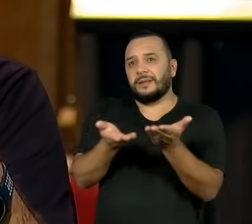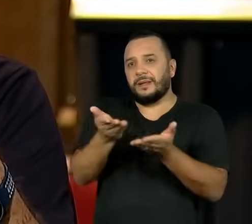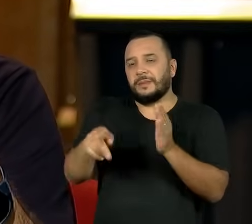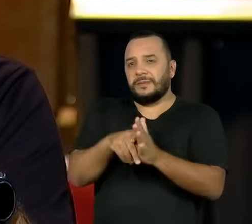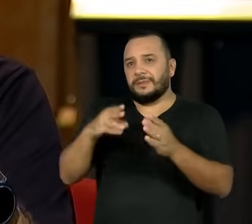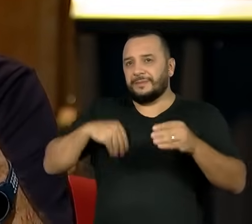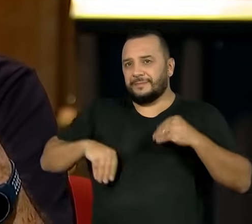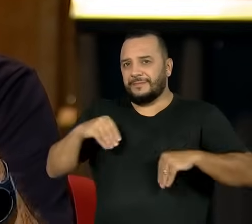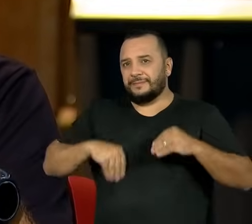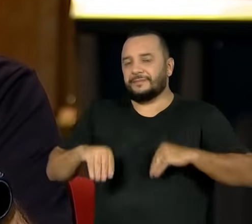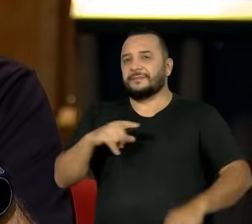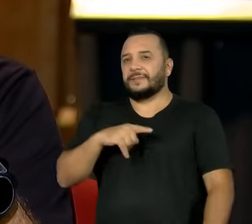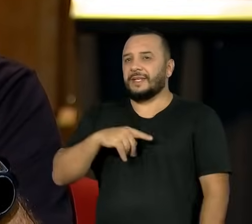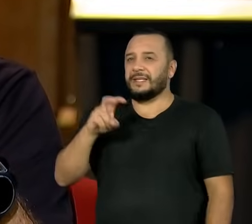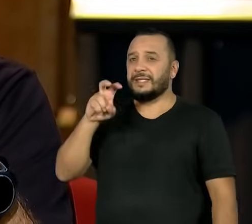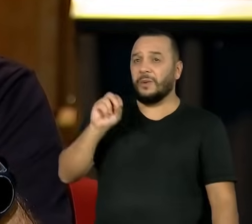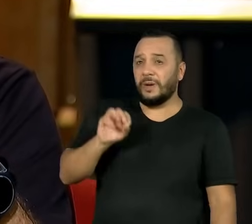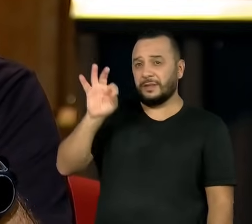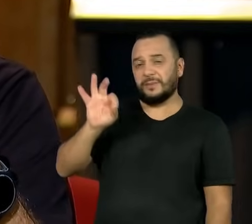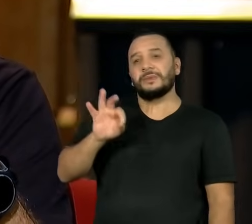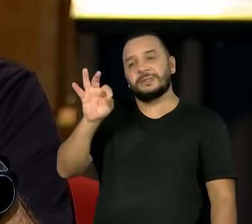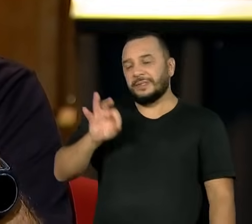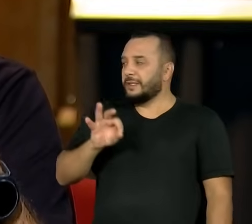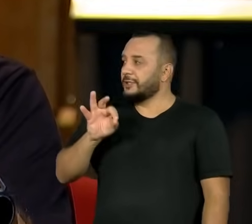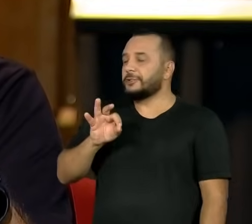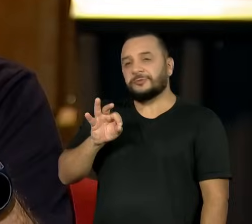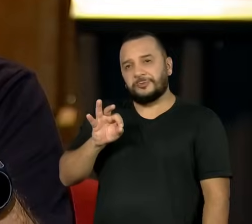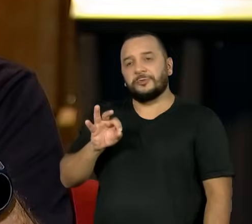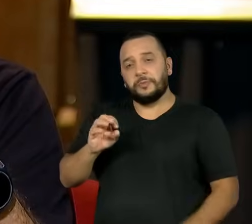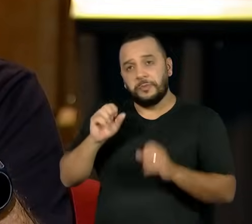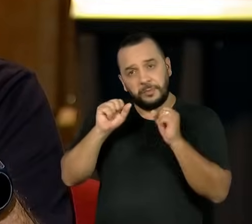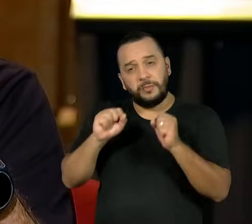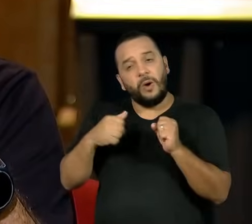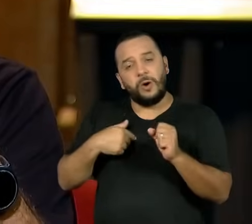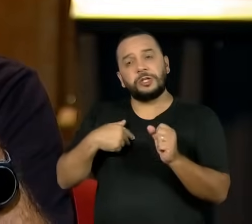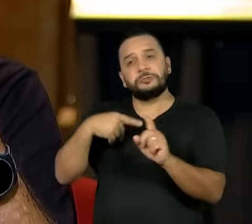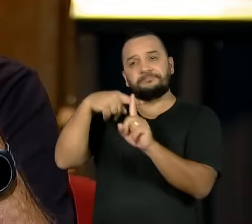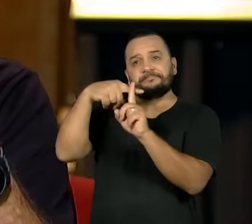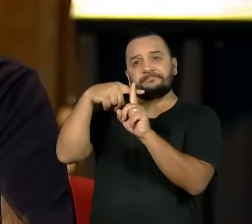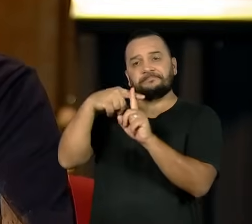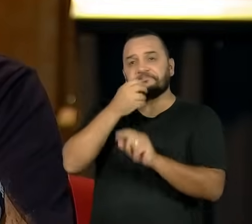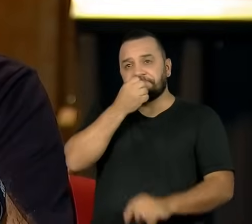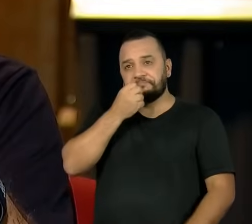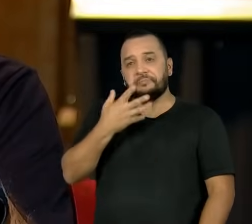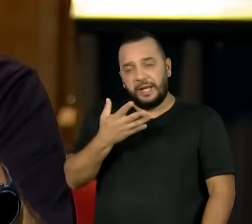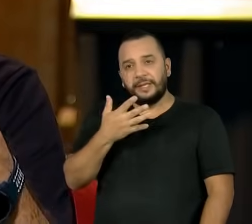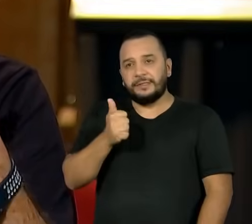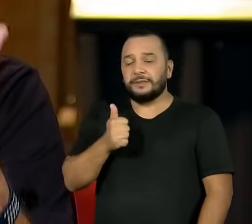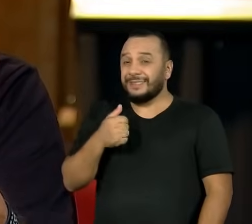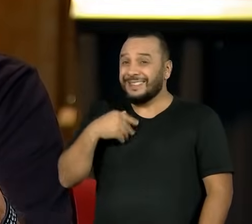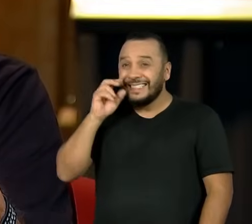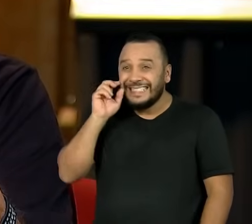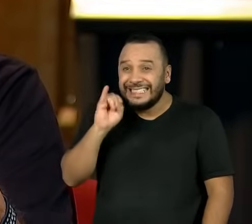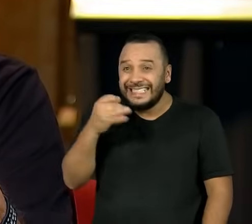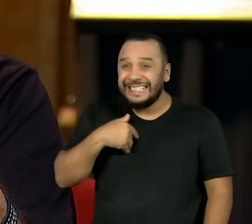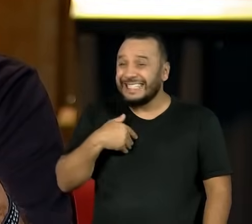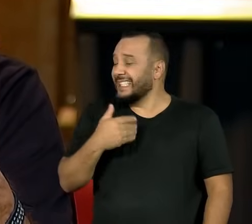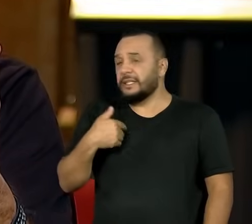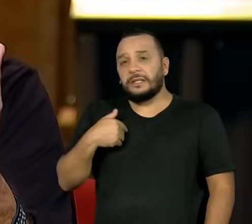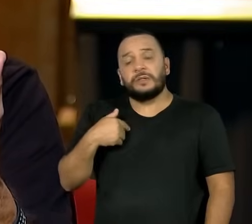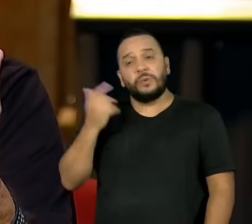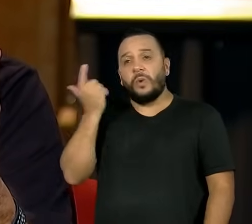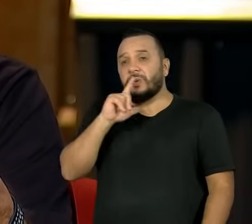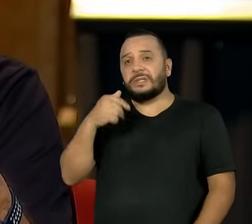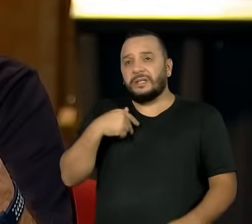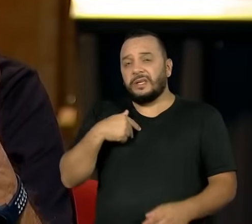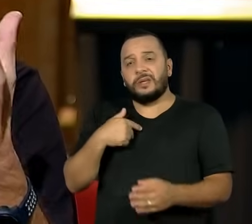da ordem de 50% de chance de responder àquele tratamento. Se você não respondeu, você volta no psiquiatra,